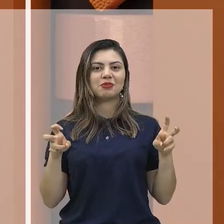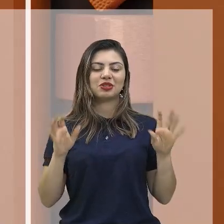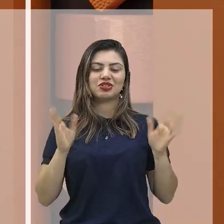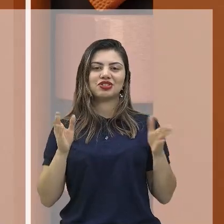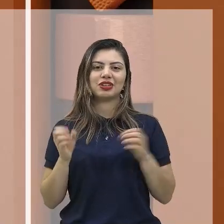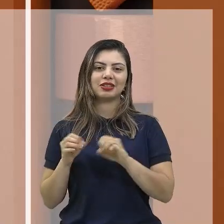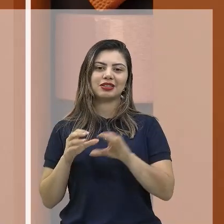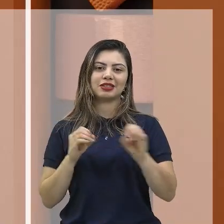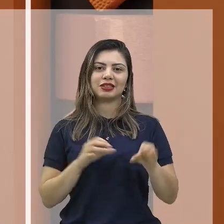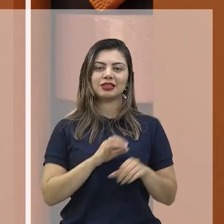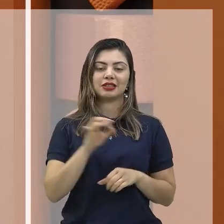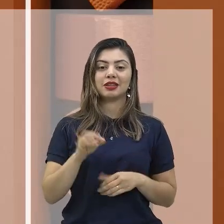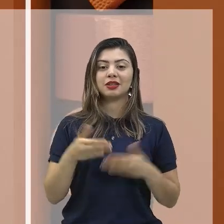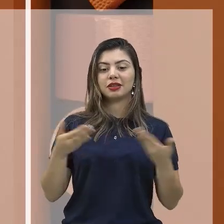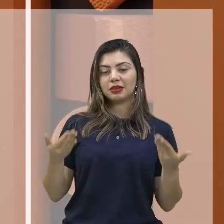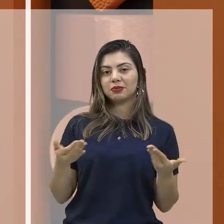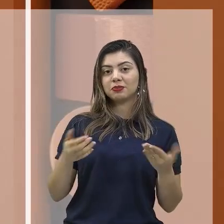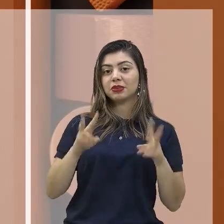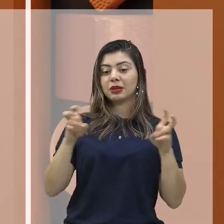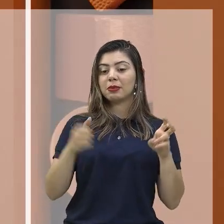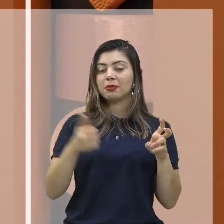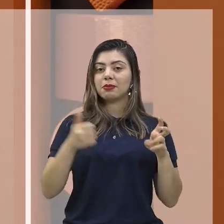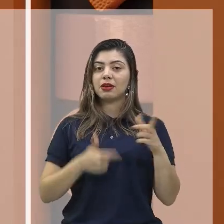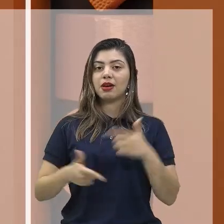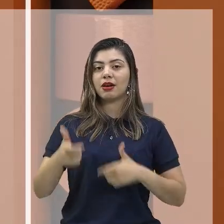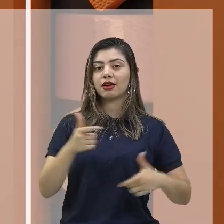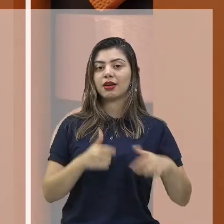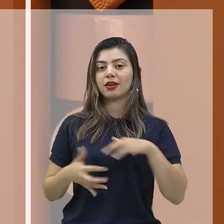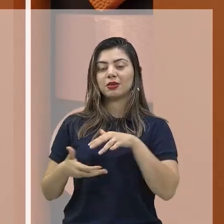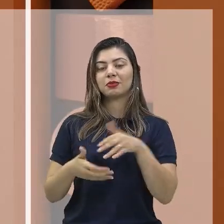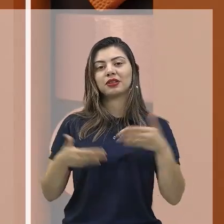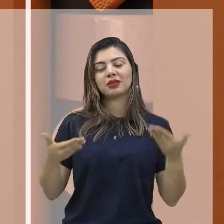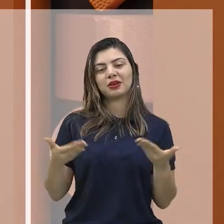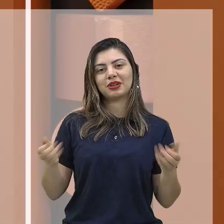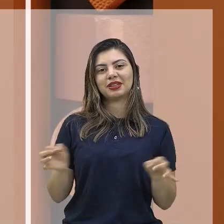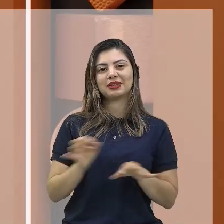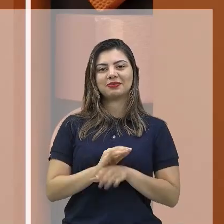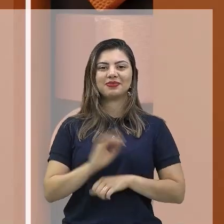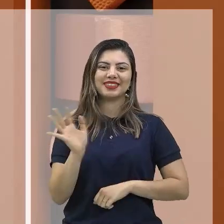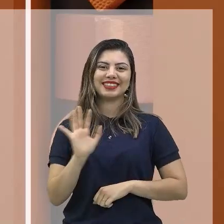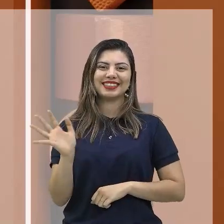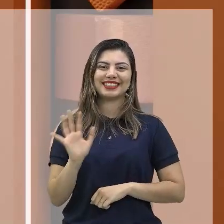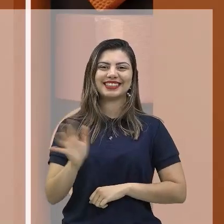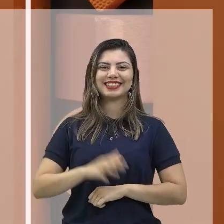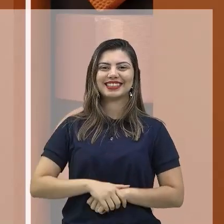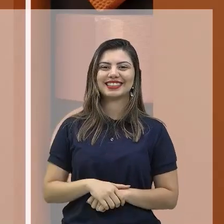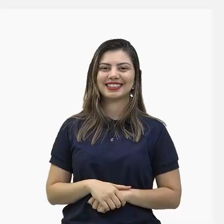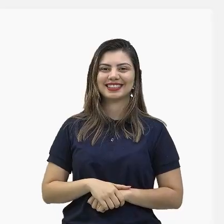neocolonialismo e, claro, a Primeira Guerra Mundial. E por aqui, então, a professora se despede.